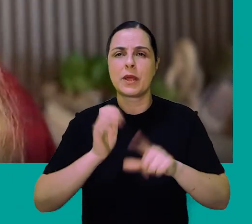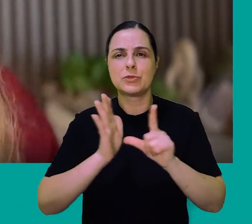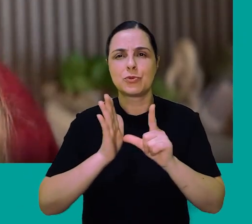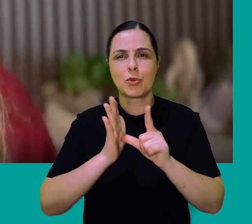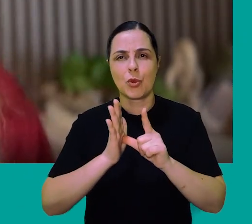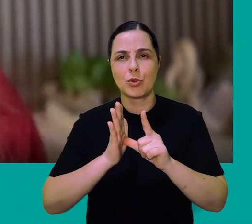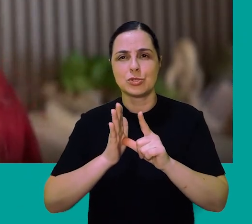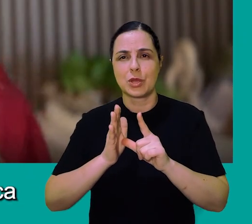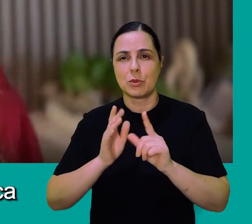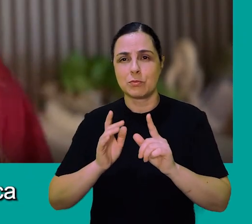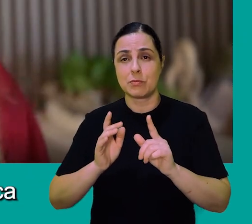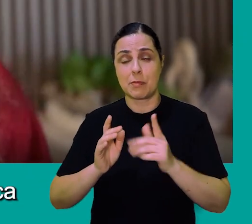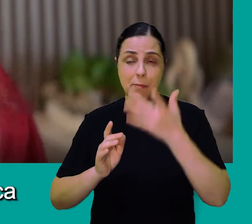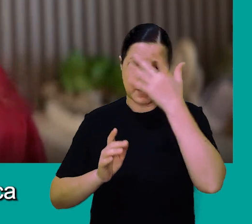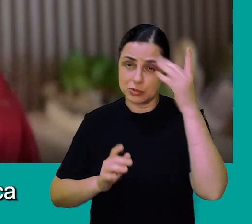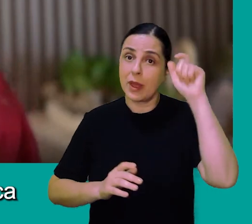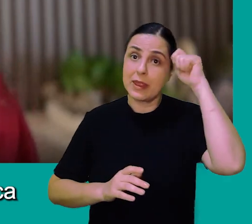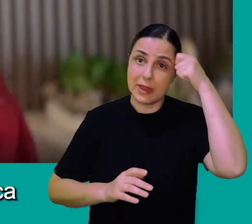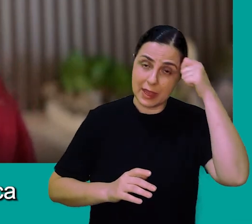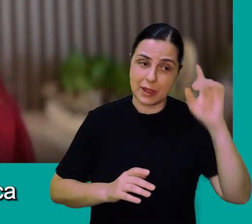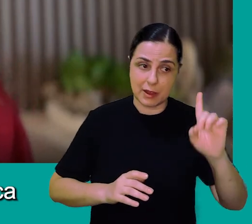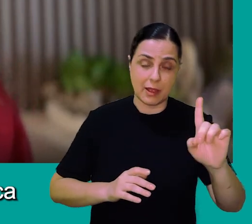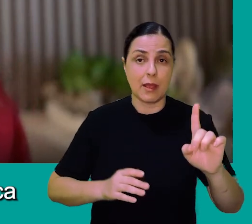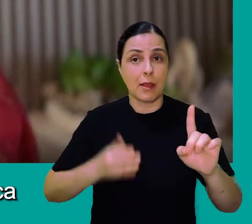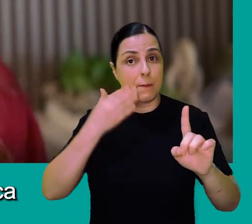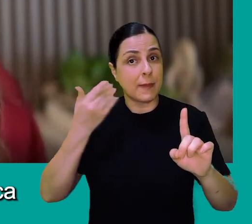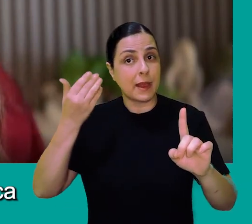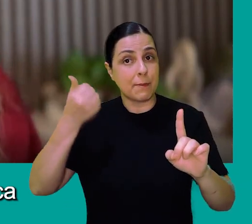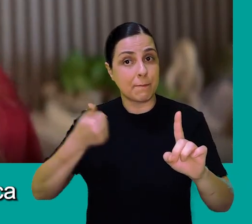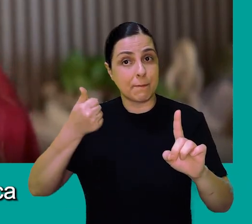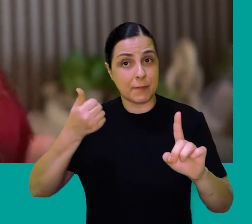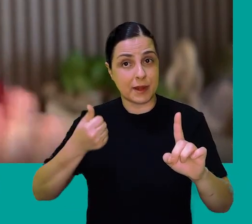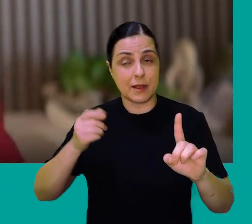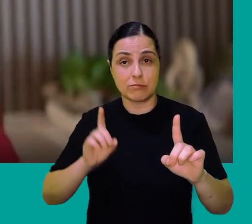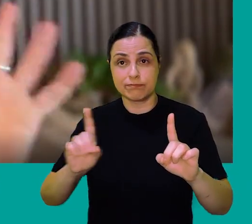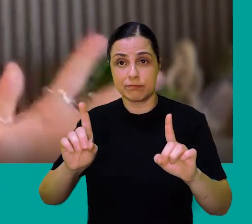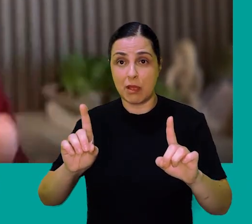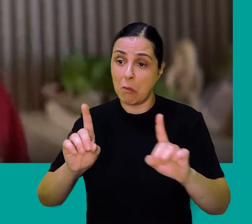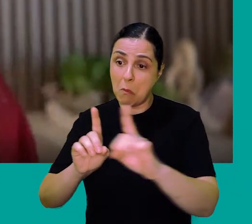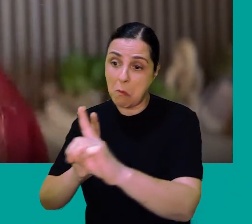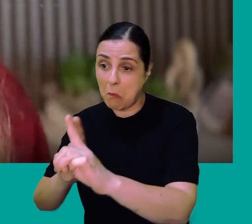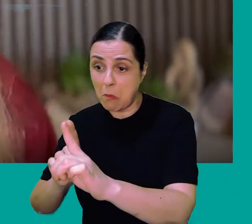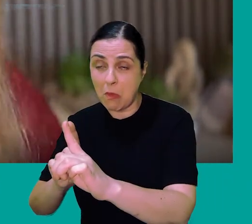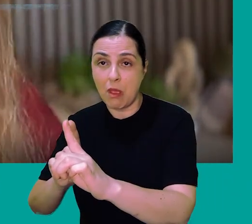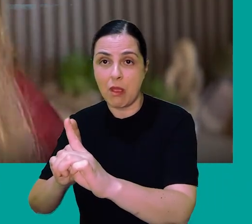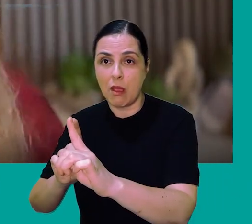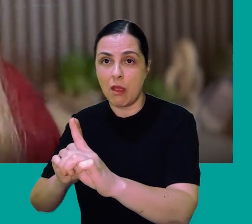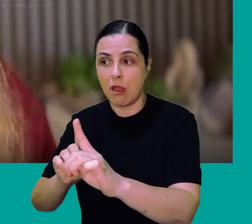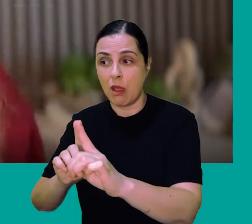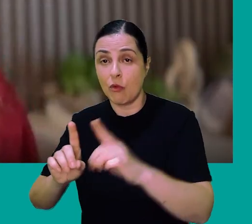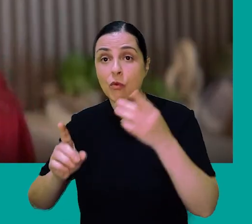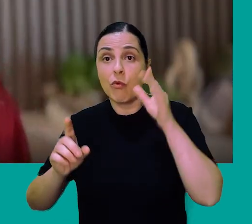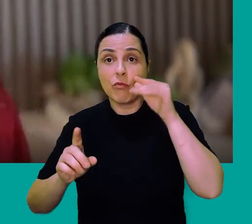junto, ou até antes, né, a pessoa negra entra junto, ou até antes de uma pessoa branca, e, sem querer, a outra